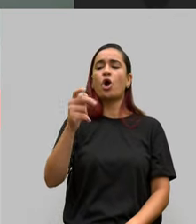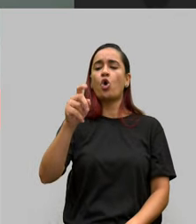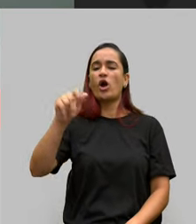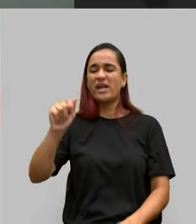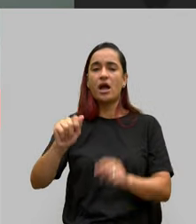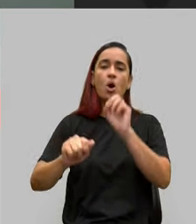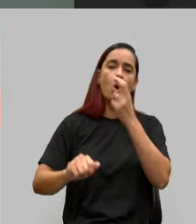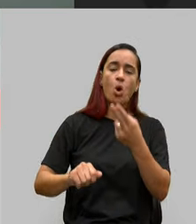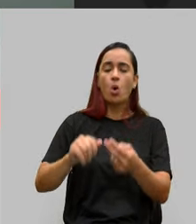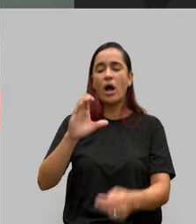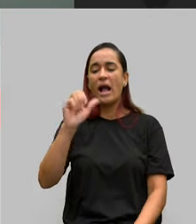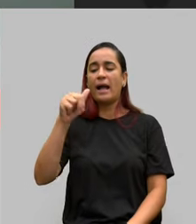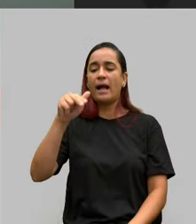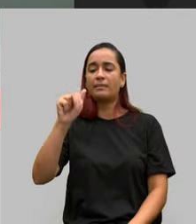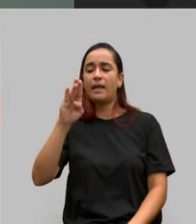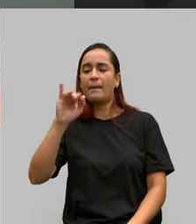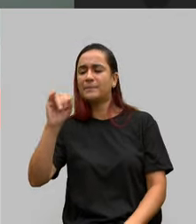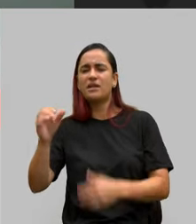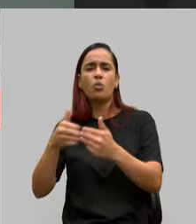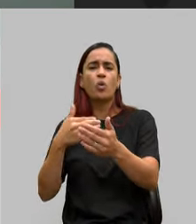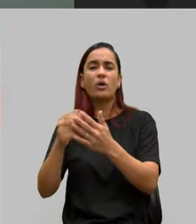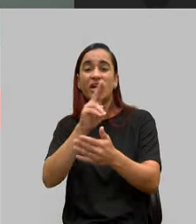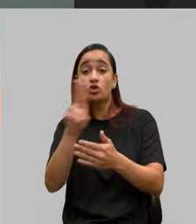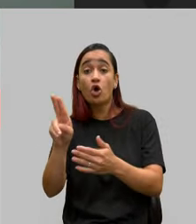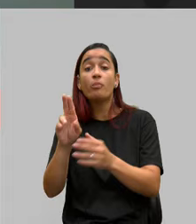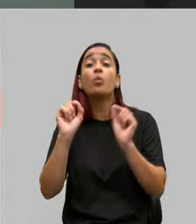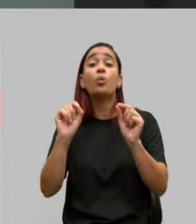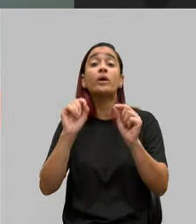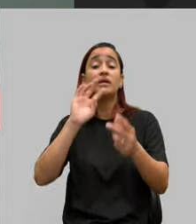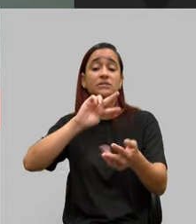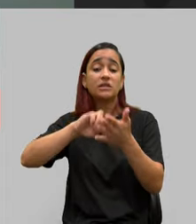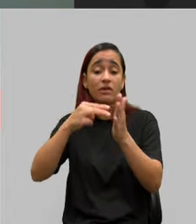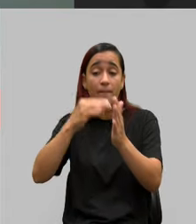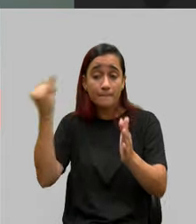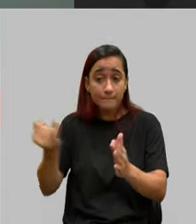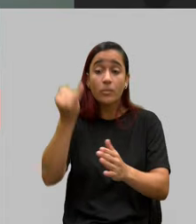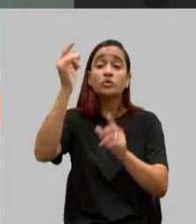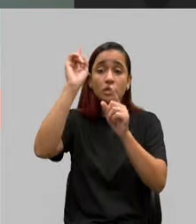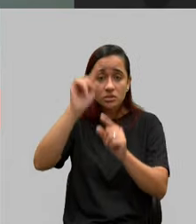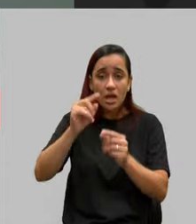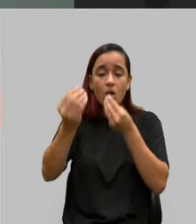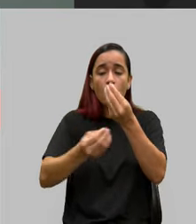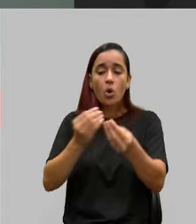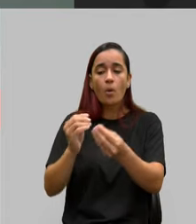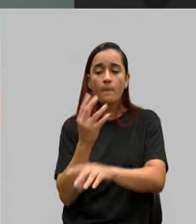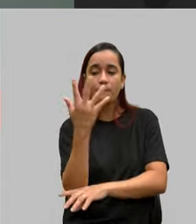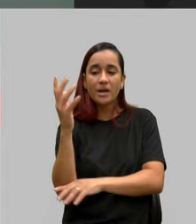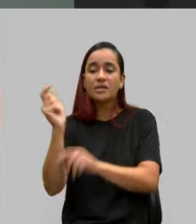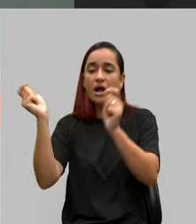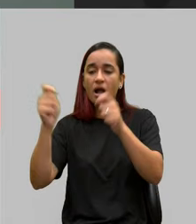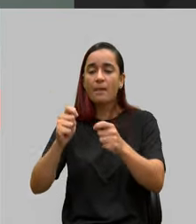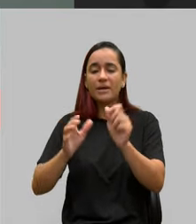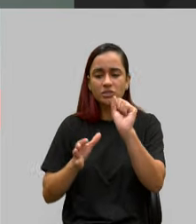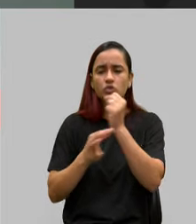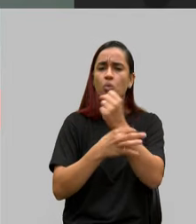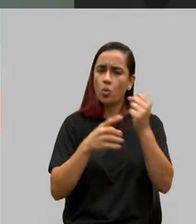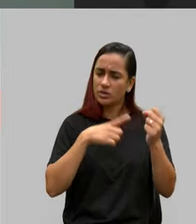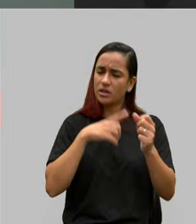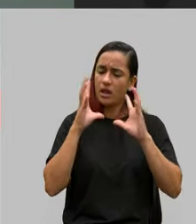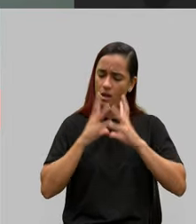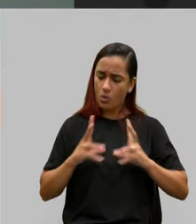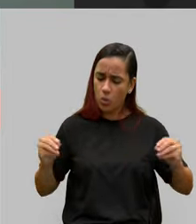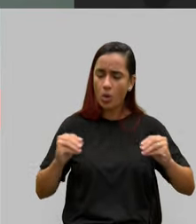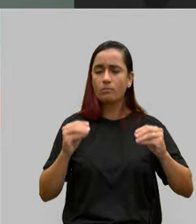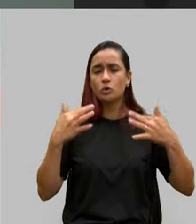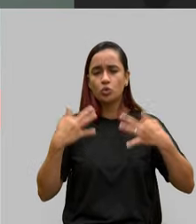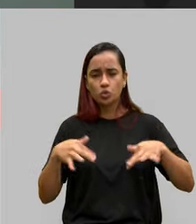falando de uma planta fitoterápica segura moduladora da inflamação moduladora da dor da expressão genética uma excelente